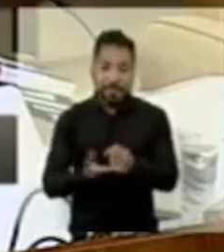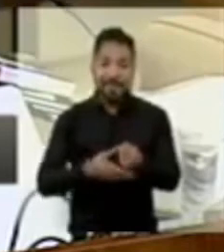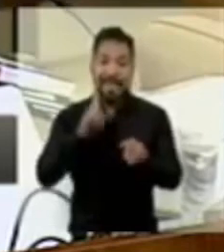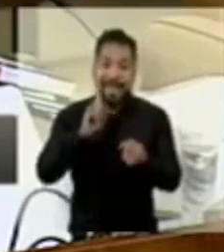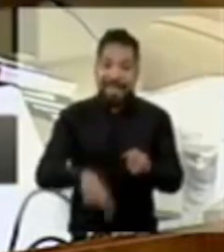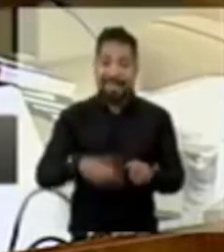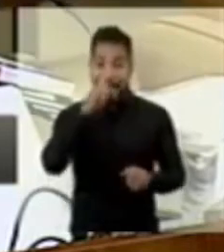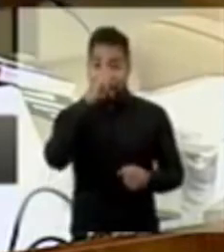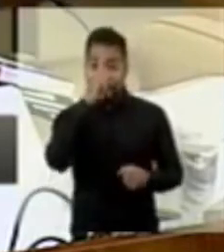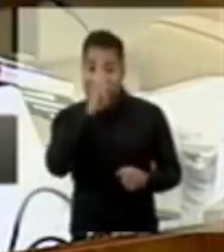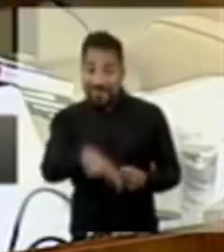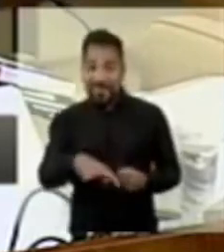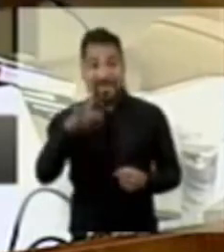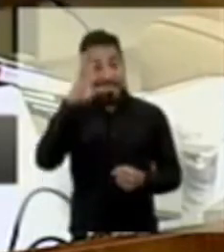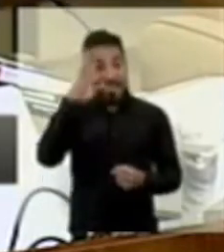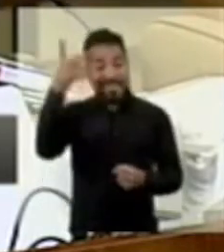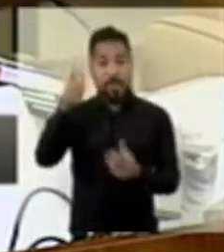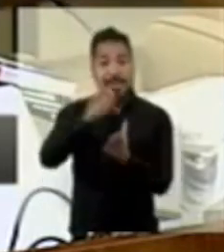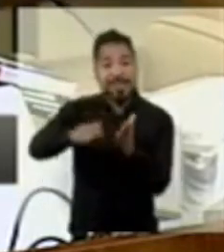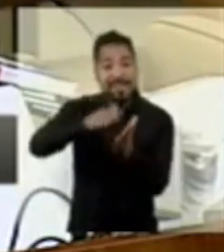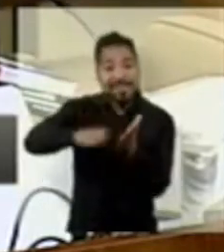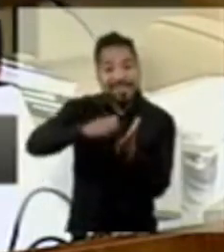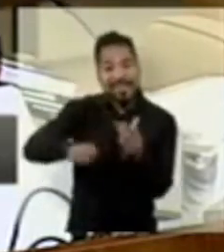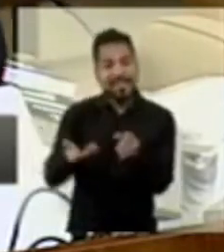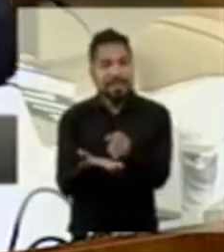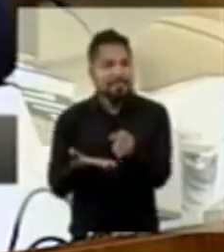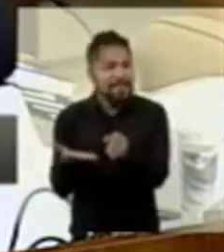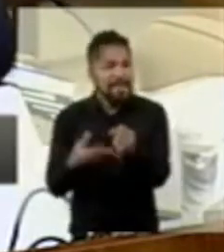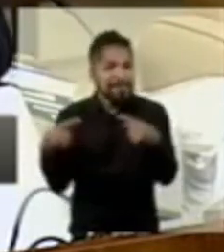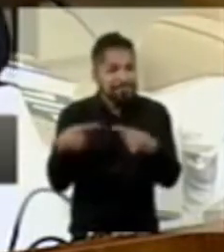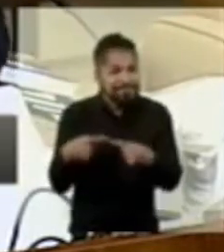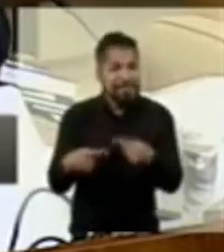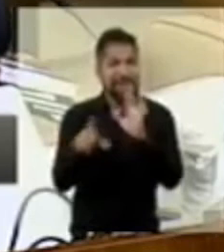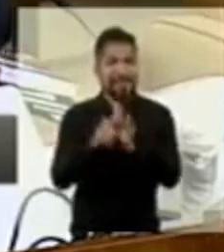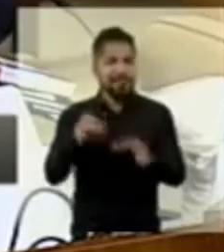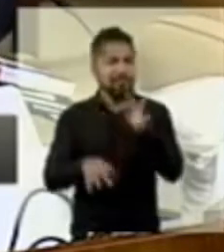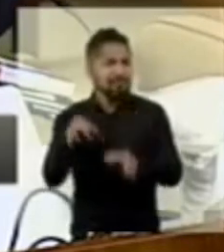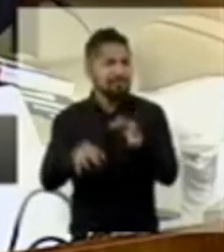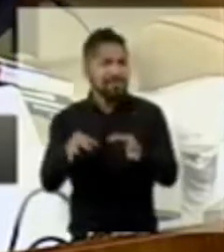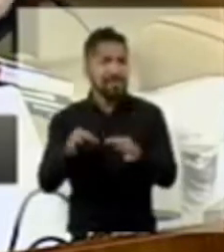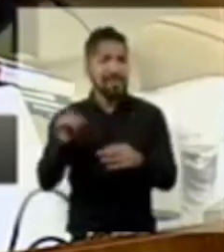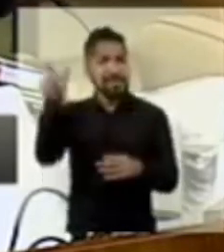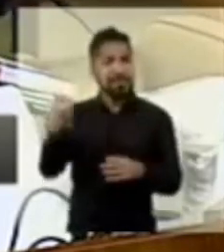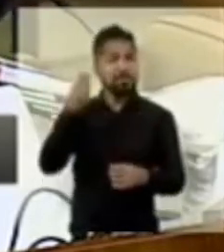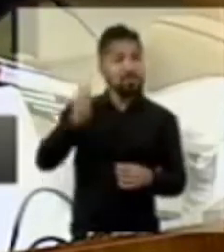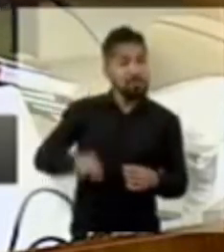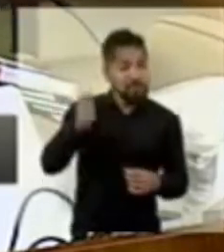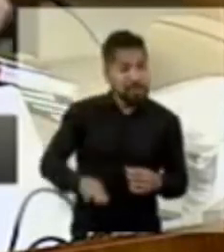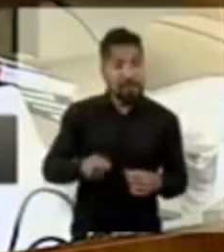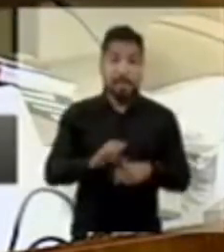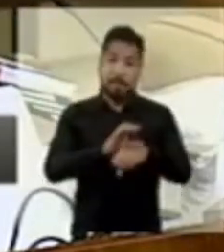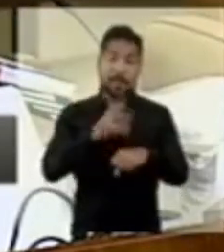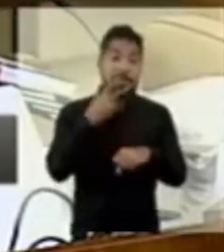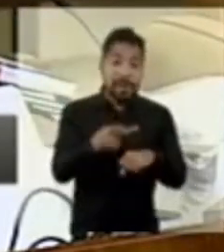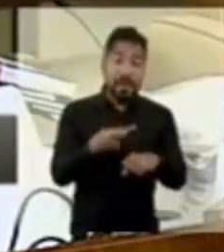a ordem escrita e fundamentada da autoridade competente portanto o que a constituição diz é que prisão é uma matéria de